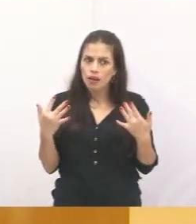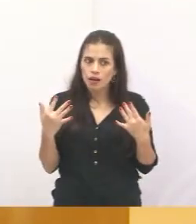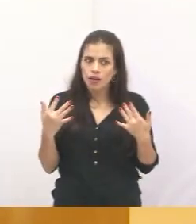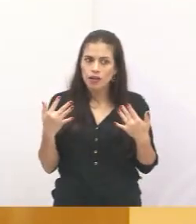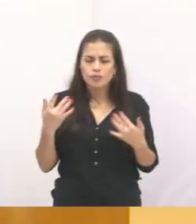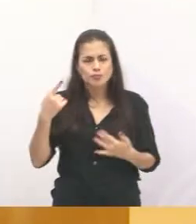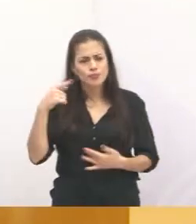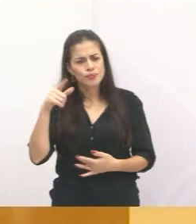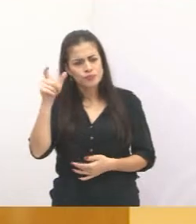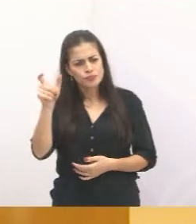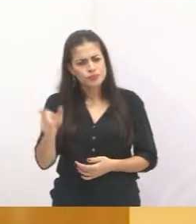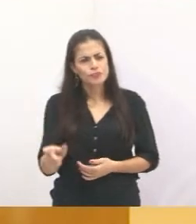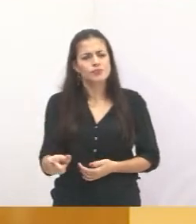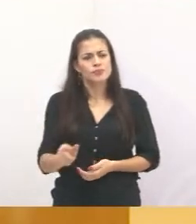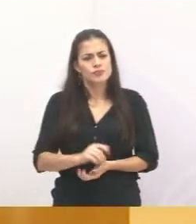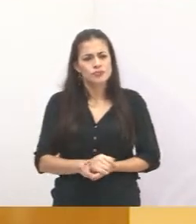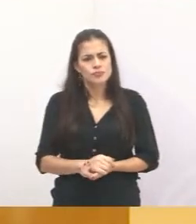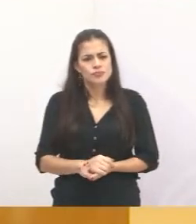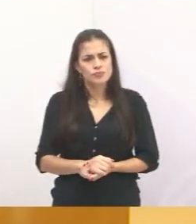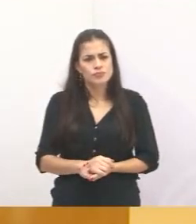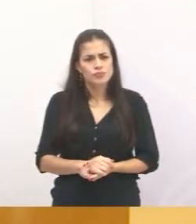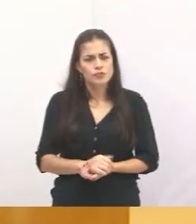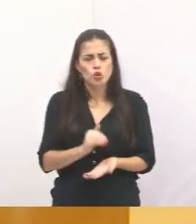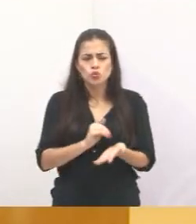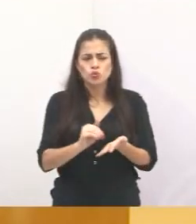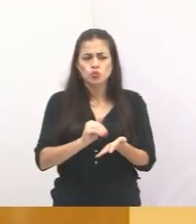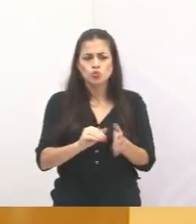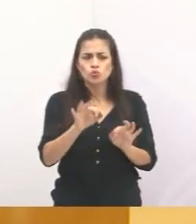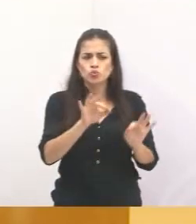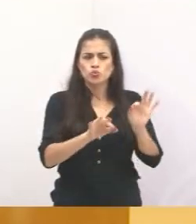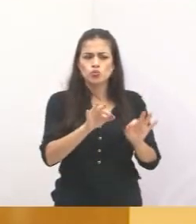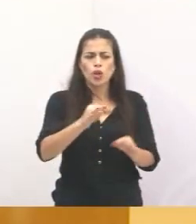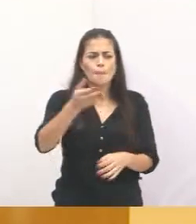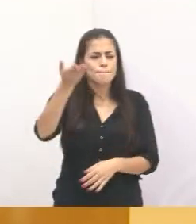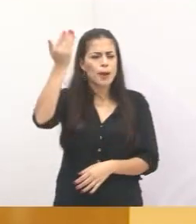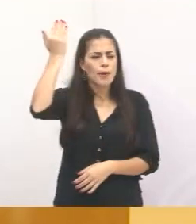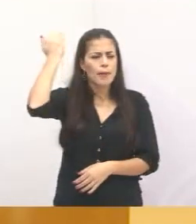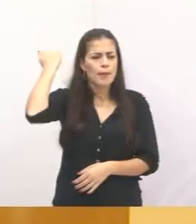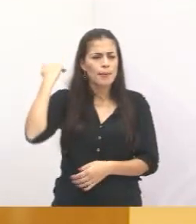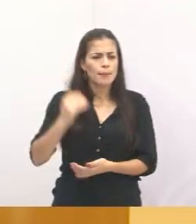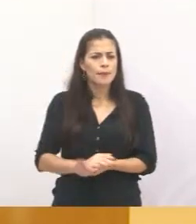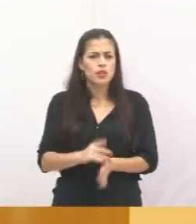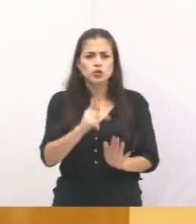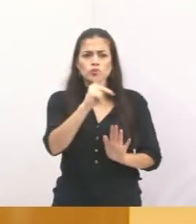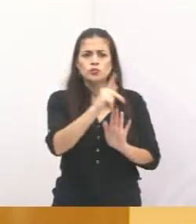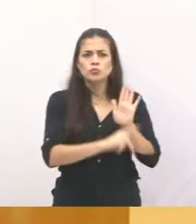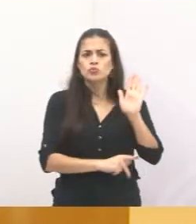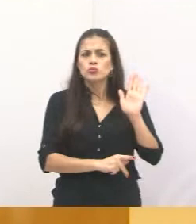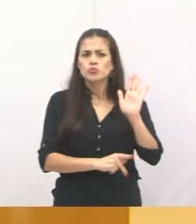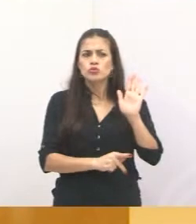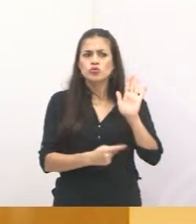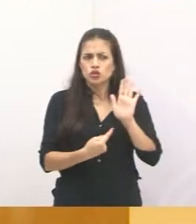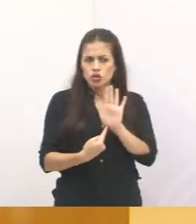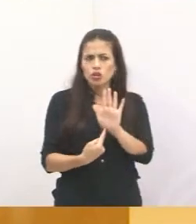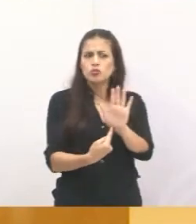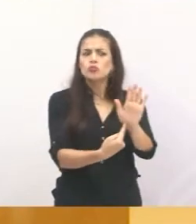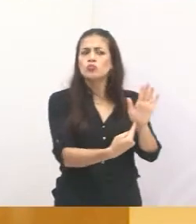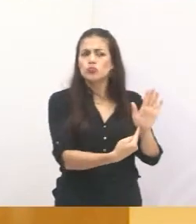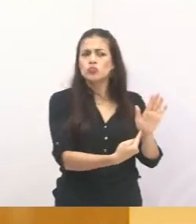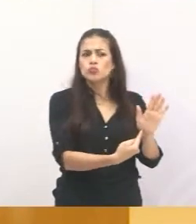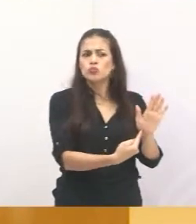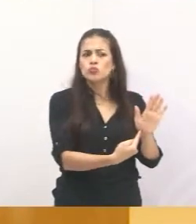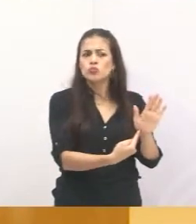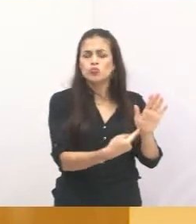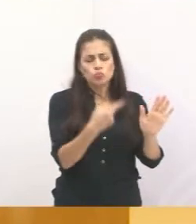sendo Vossa Excelência o secretário jurídico da época, esse projeto aqui passou pela sua mão, né?